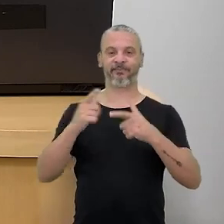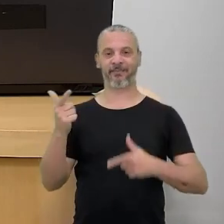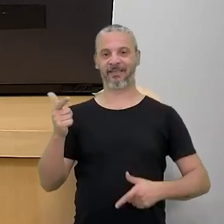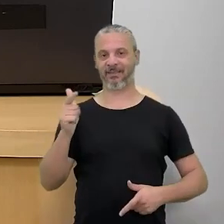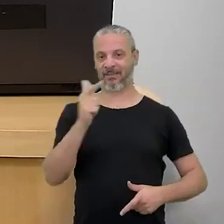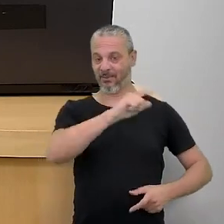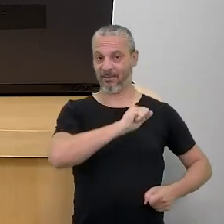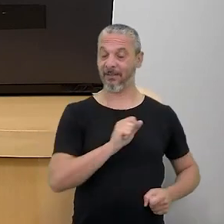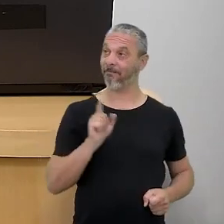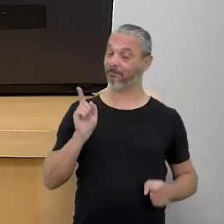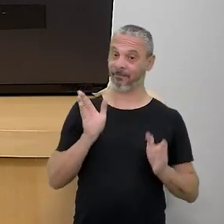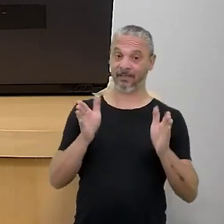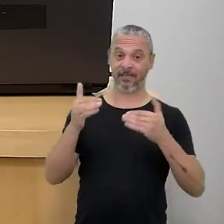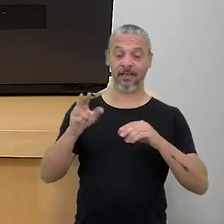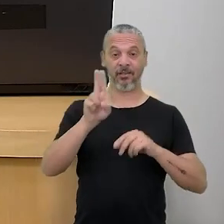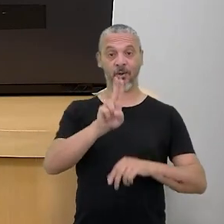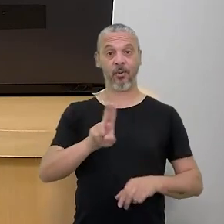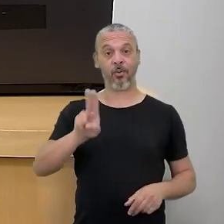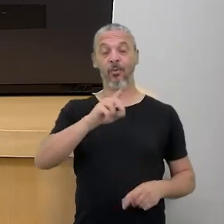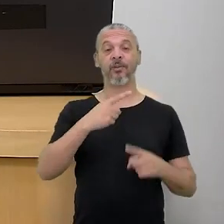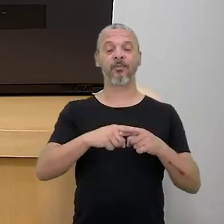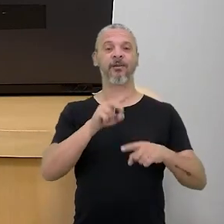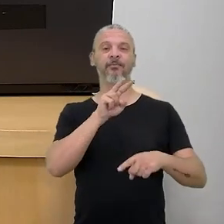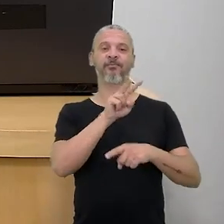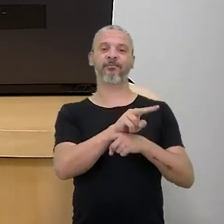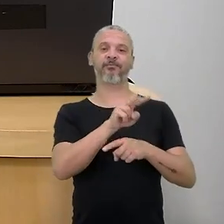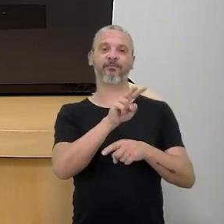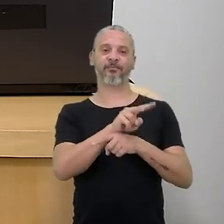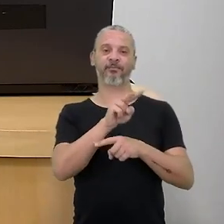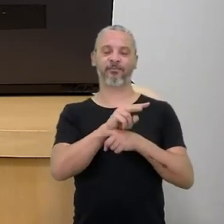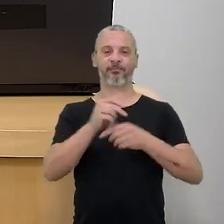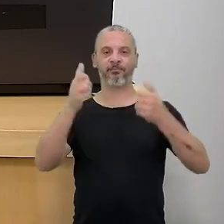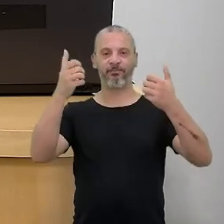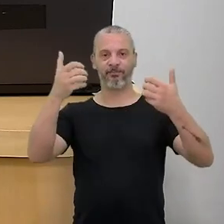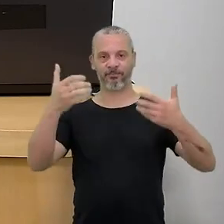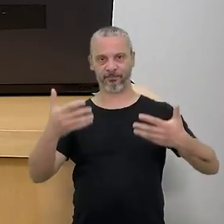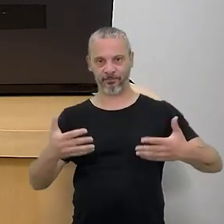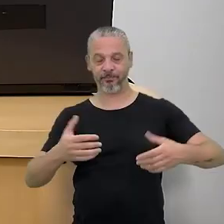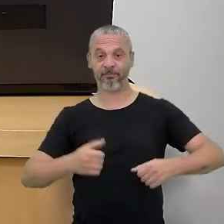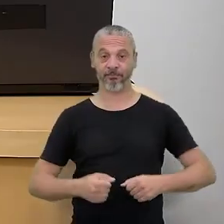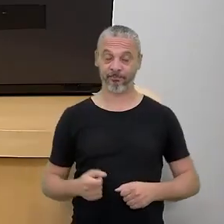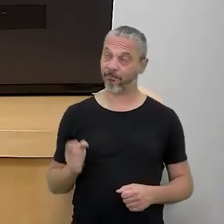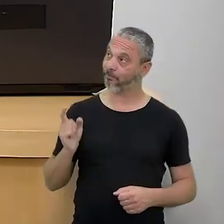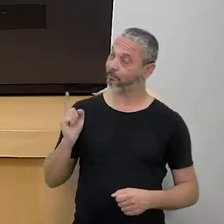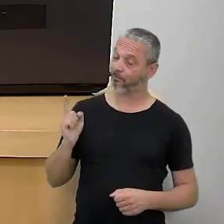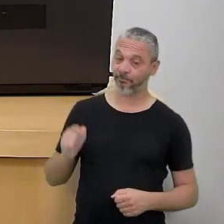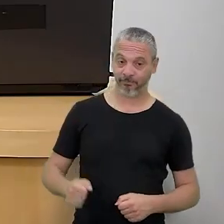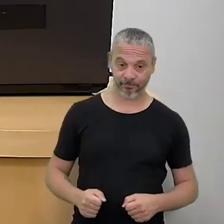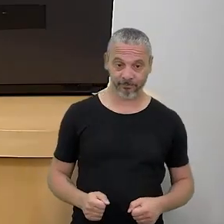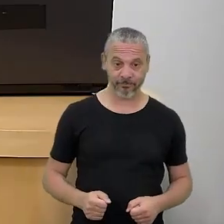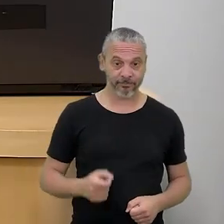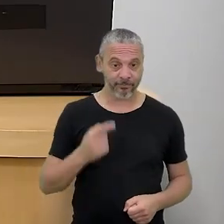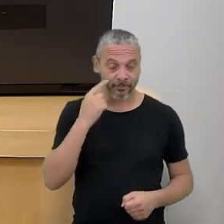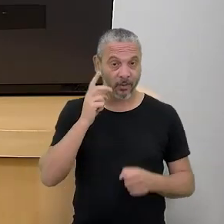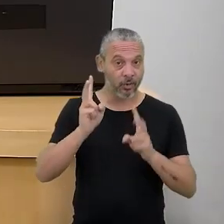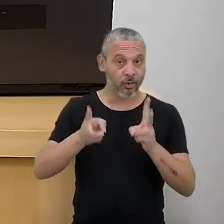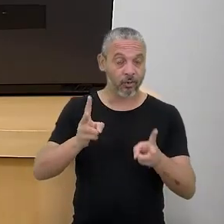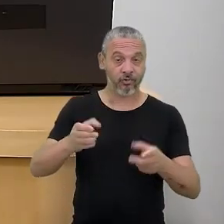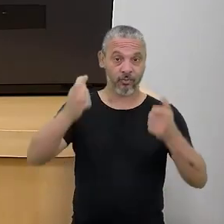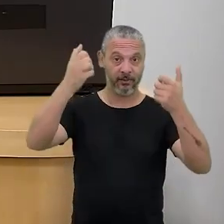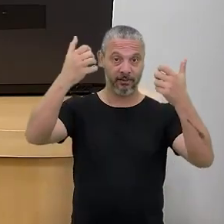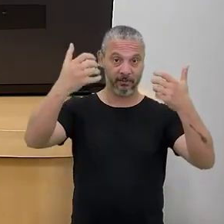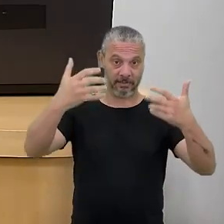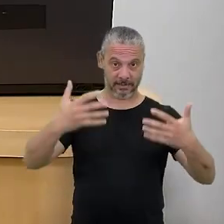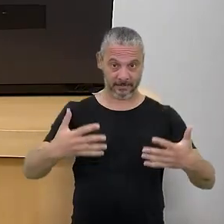Então, a caixinha aqui, ela é utilizada para proteger os componentes, certo? Então, vamos continuar aqui